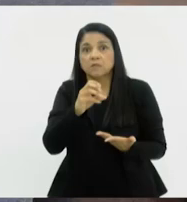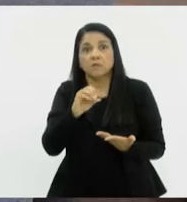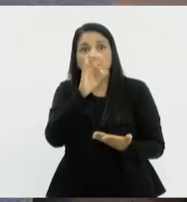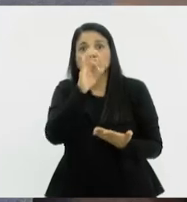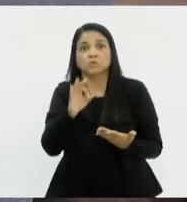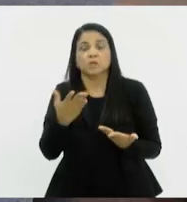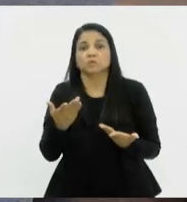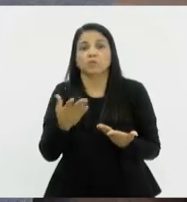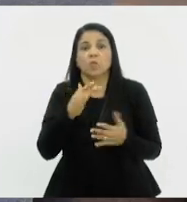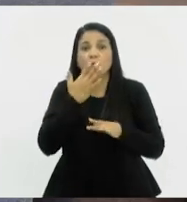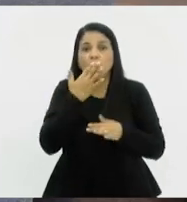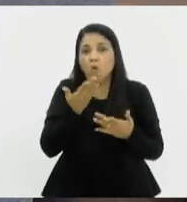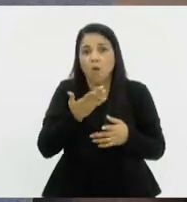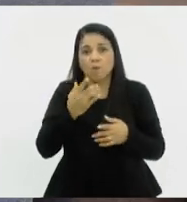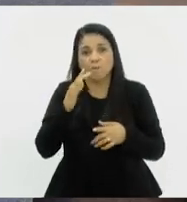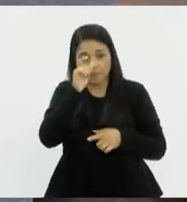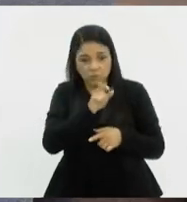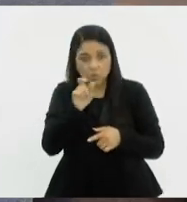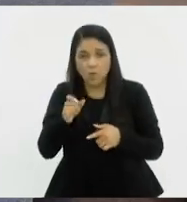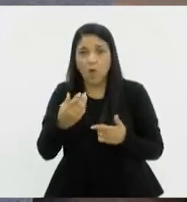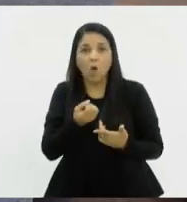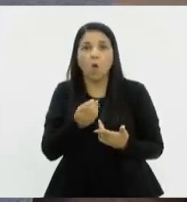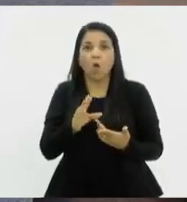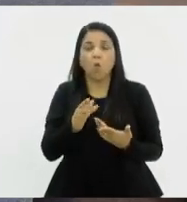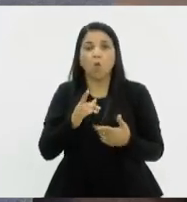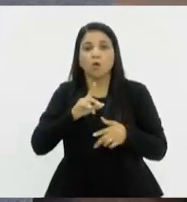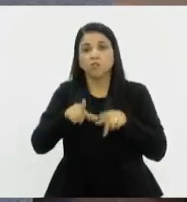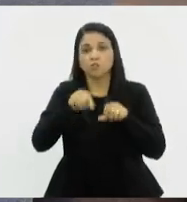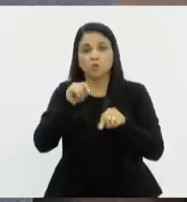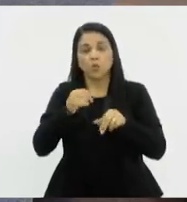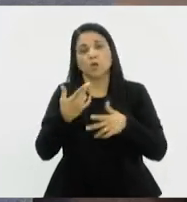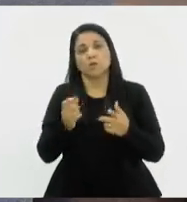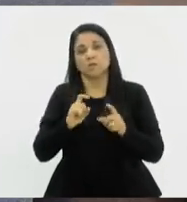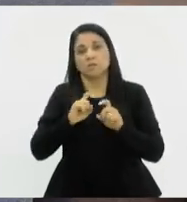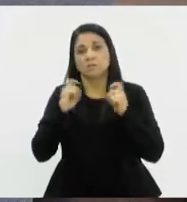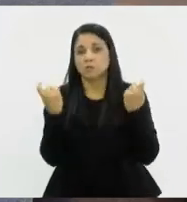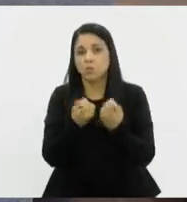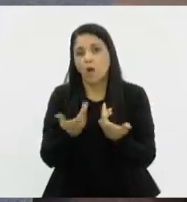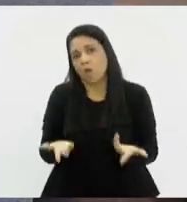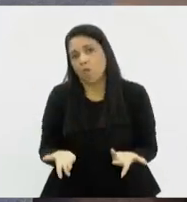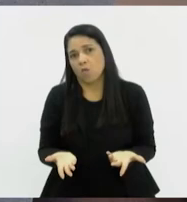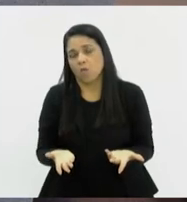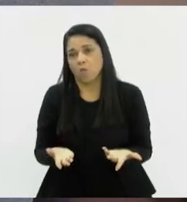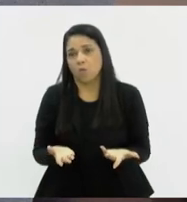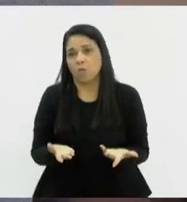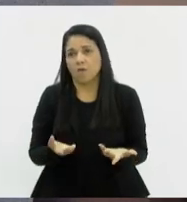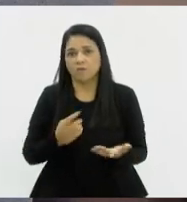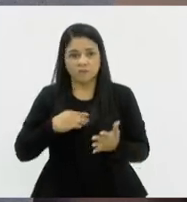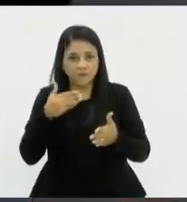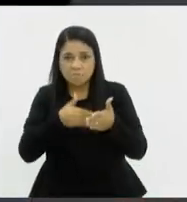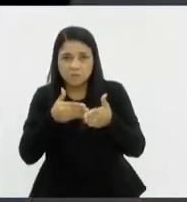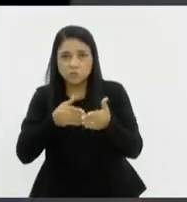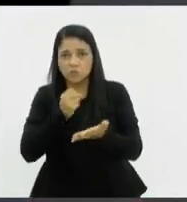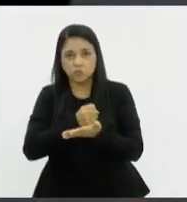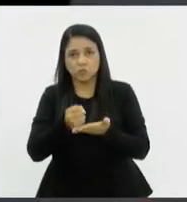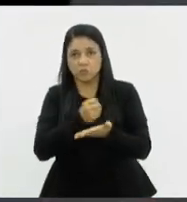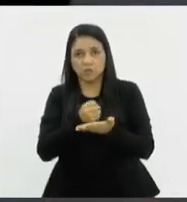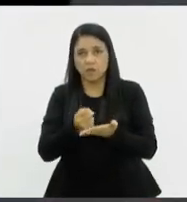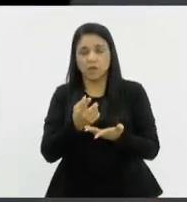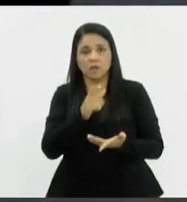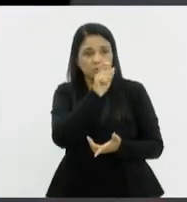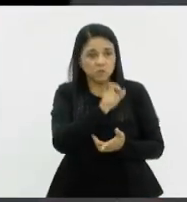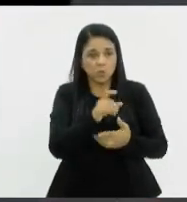sexual? Você fica impedido de contratar se você não tiver, ao mesmo tempo,